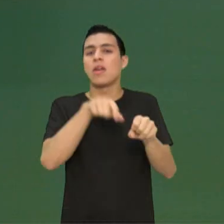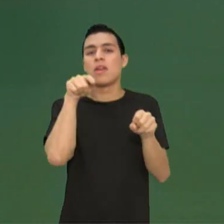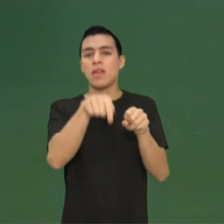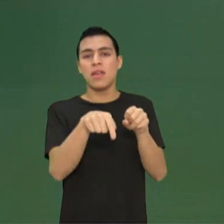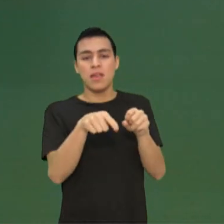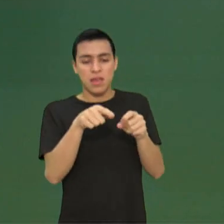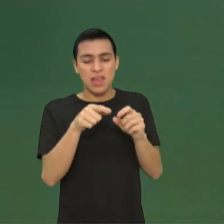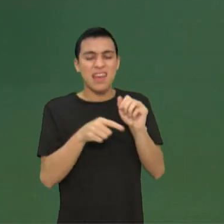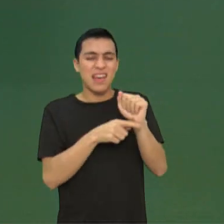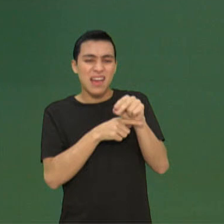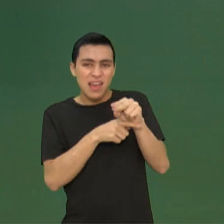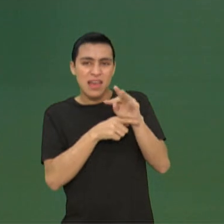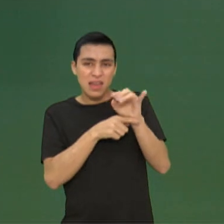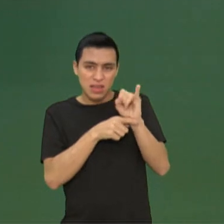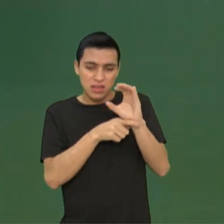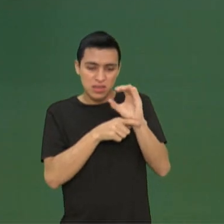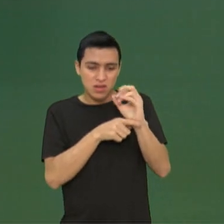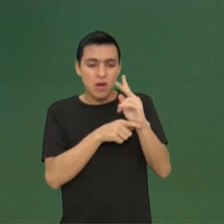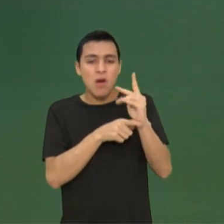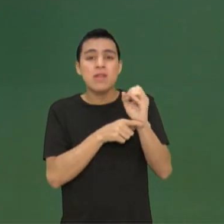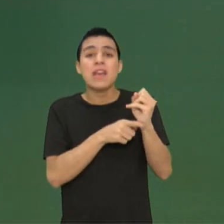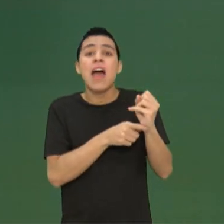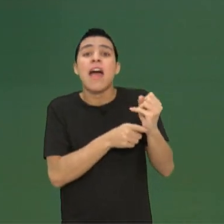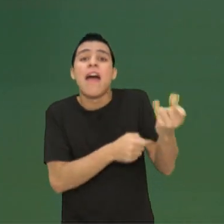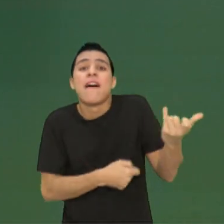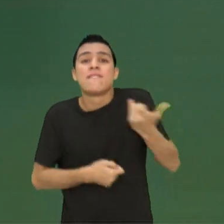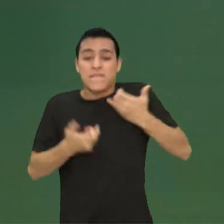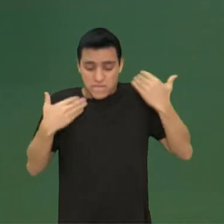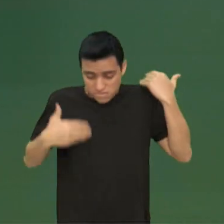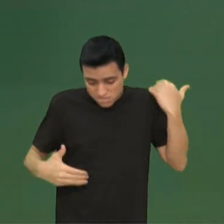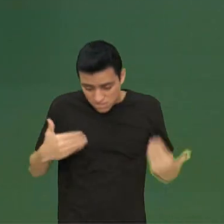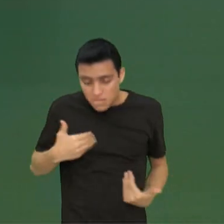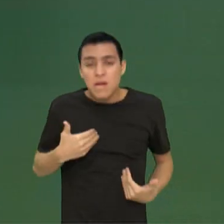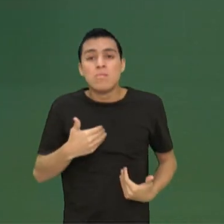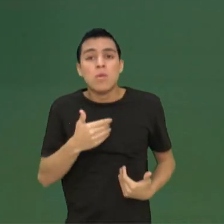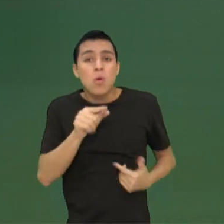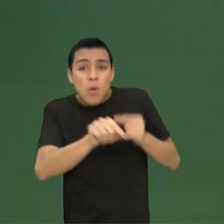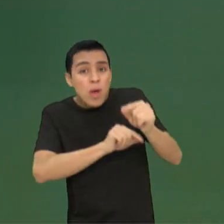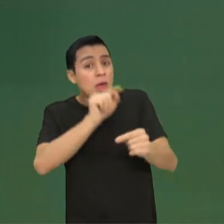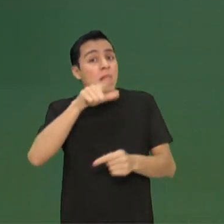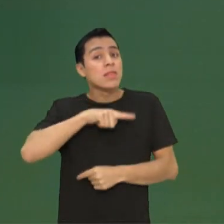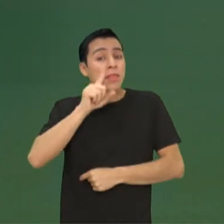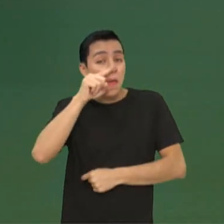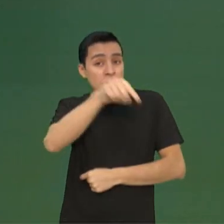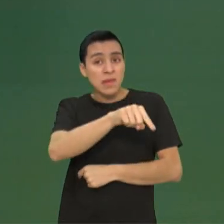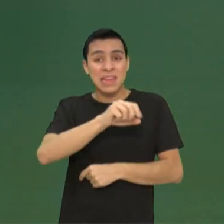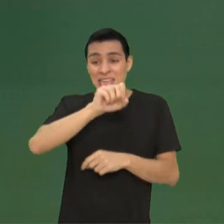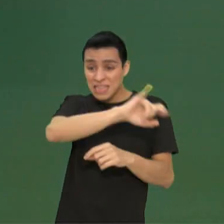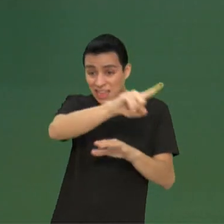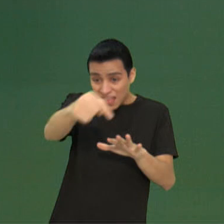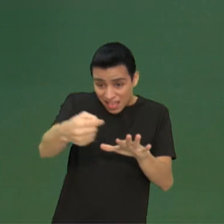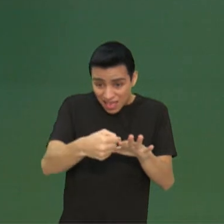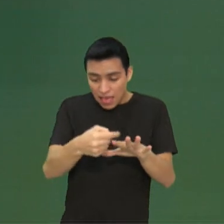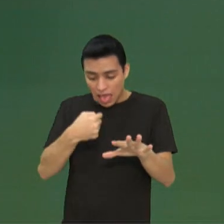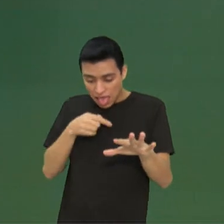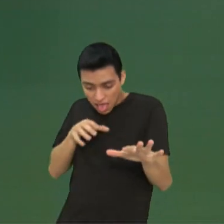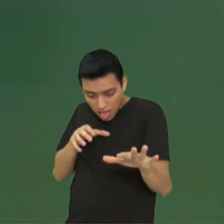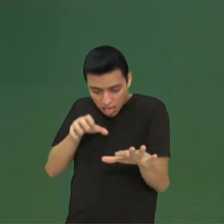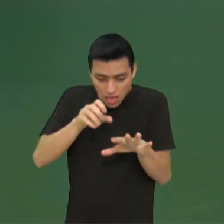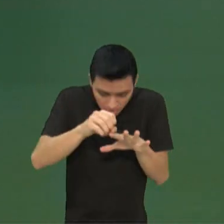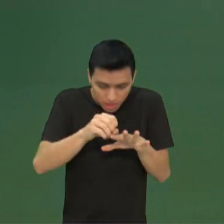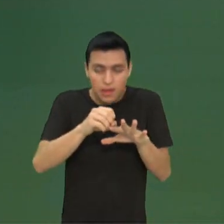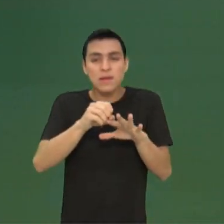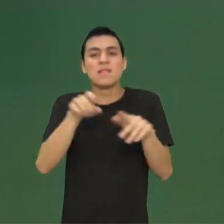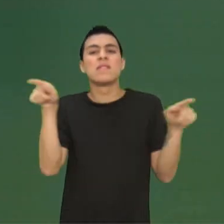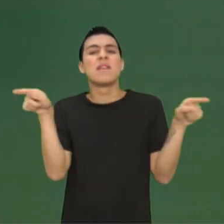chamados anticorpos. São sinalizadores que vão ficar no meu corpo, que quando essa bactéria entrar, esse sinalizador gruda nela,